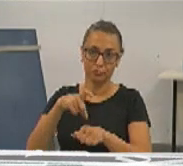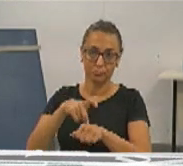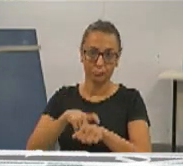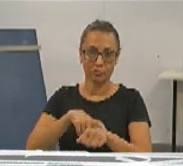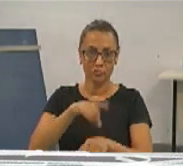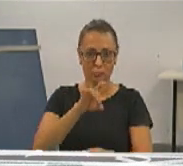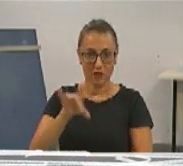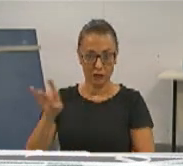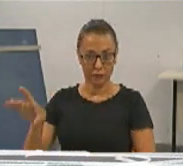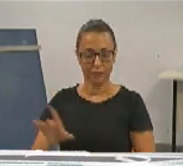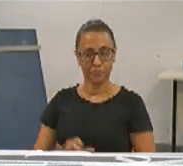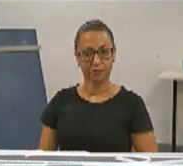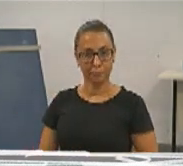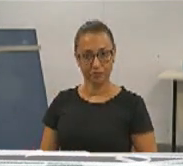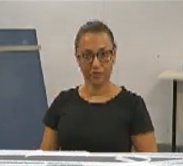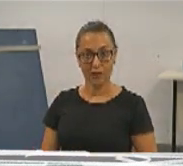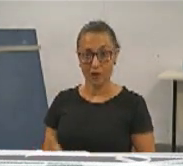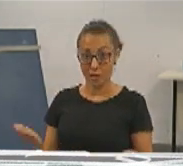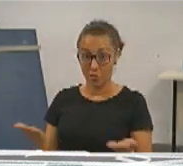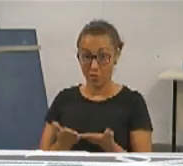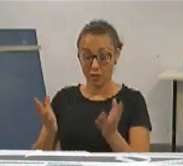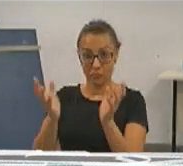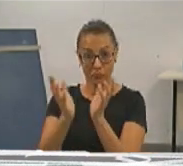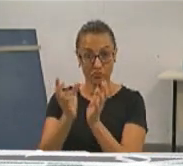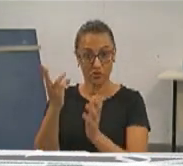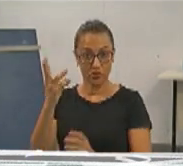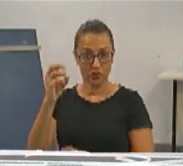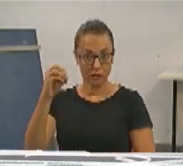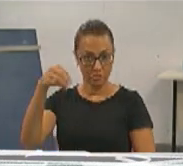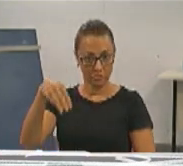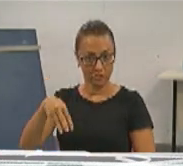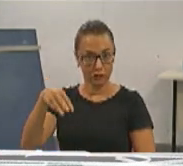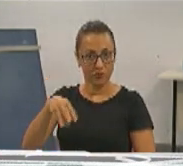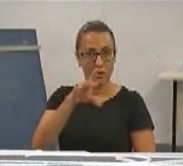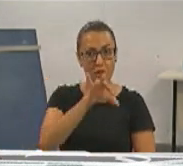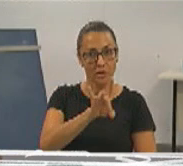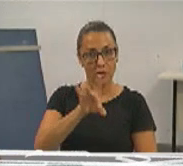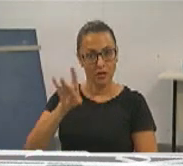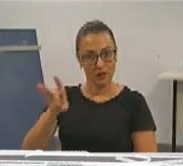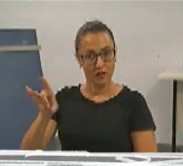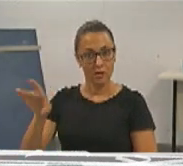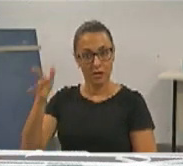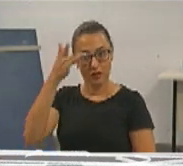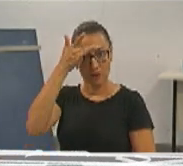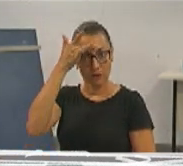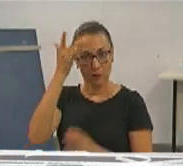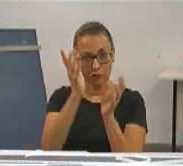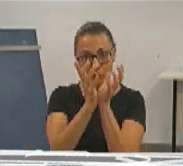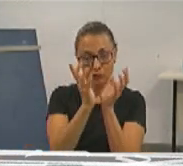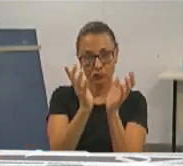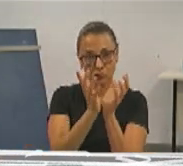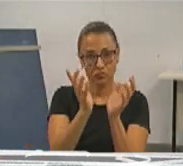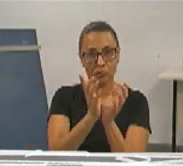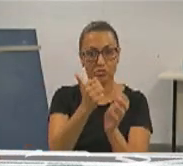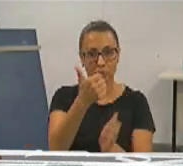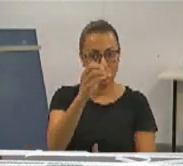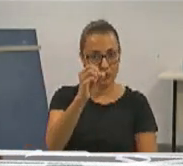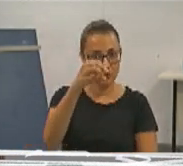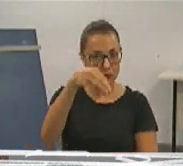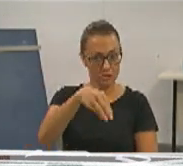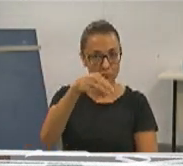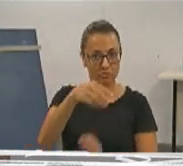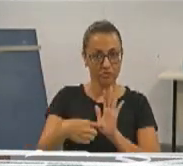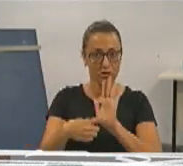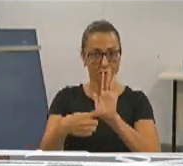tanto. Nesse primeiro bloco de 30 minutos, cada candidato terá 10 minutos para apresentar seu plano